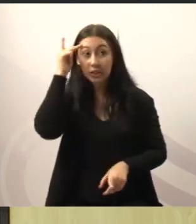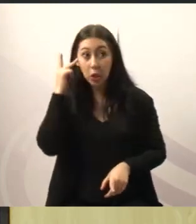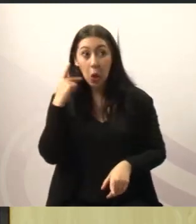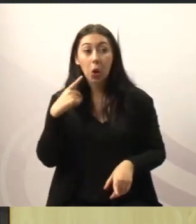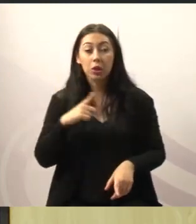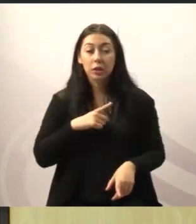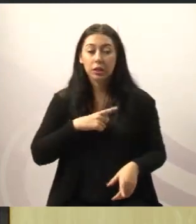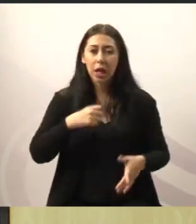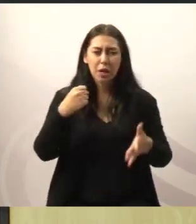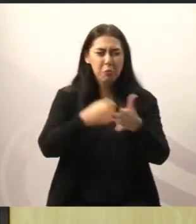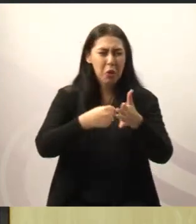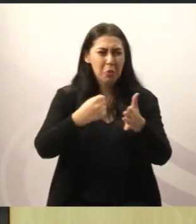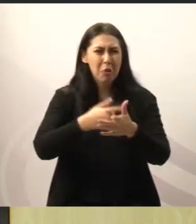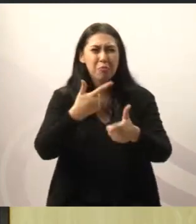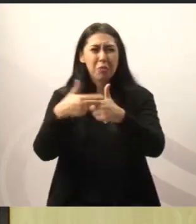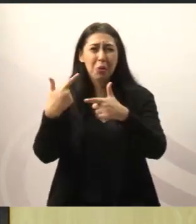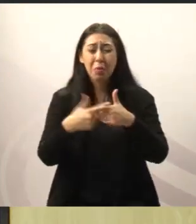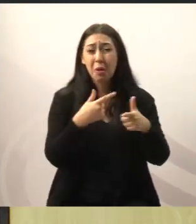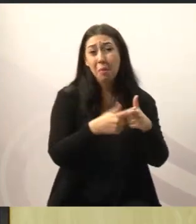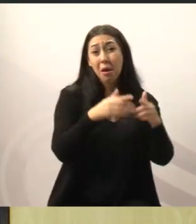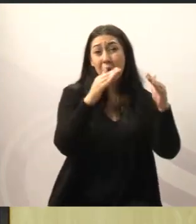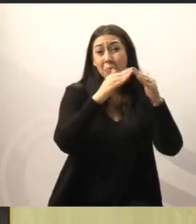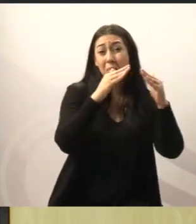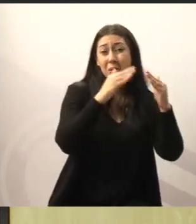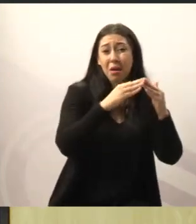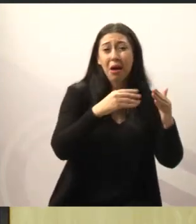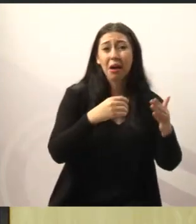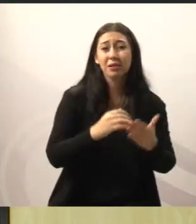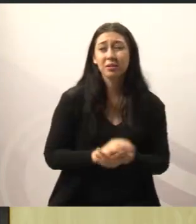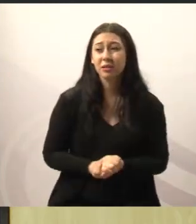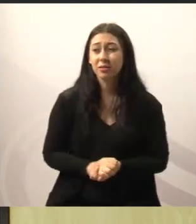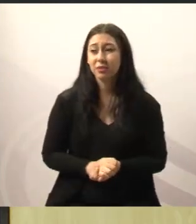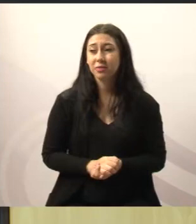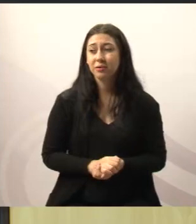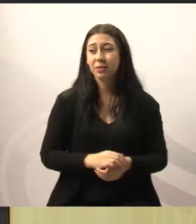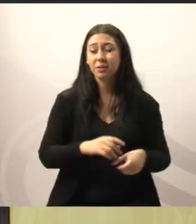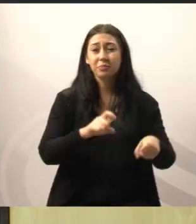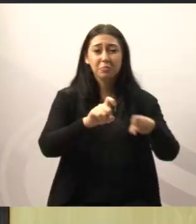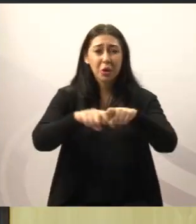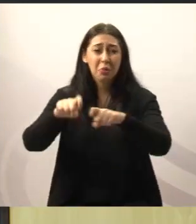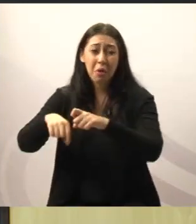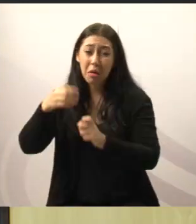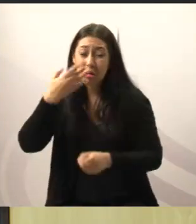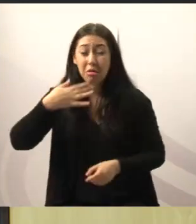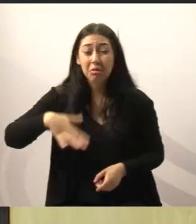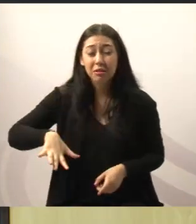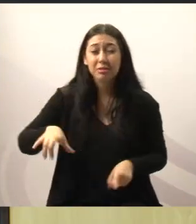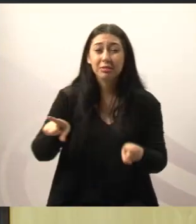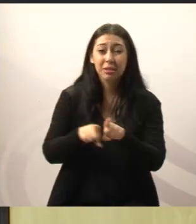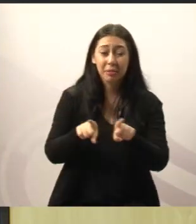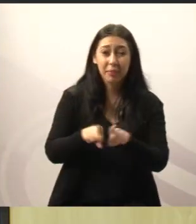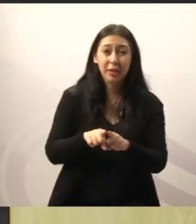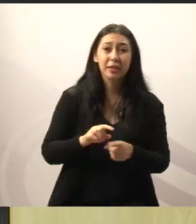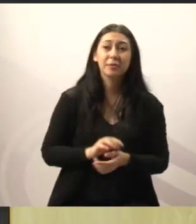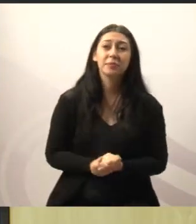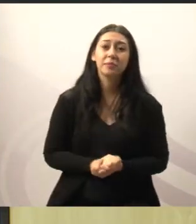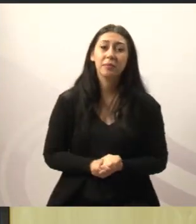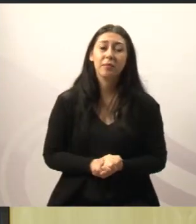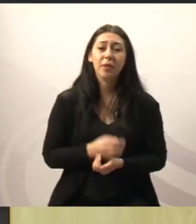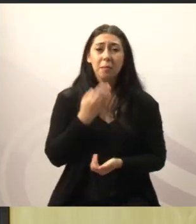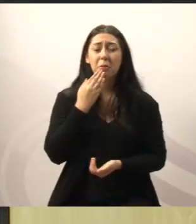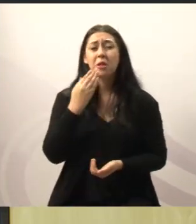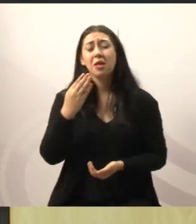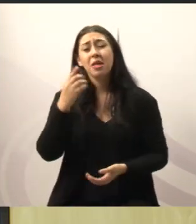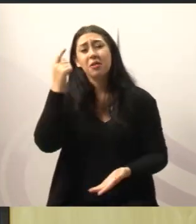crianças e adolescência, que é prioridade absoluta pela legislação federal, Estatuto da Criança e do Adolescente. Considerando que o Supremo Tribunal